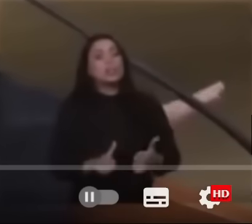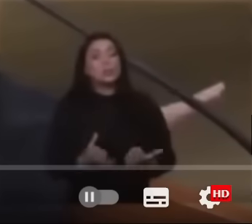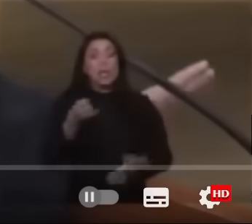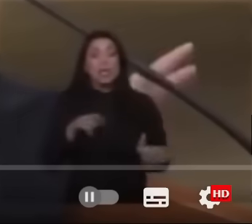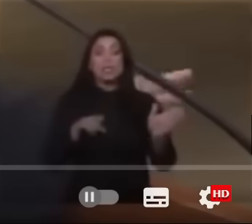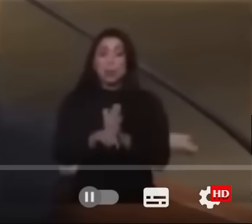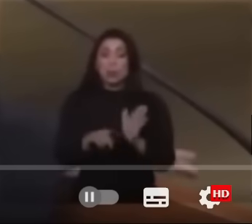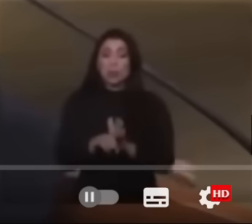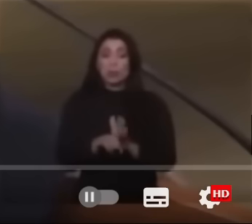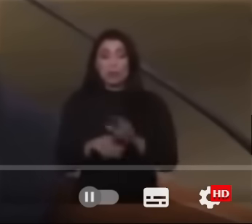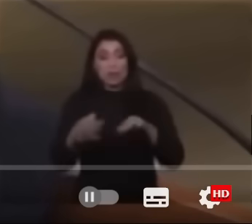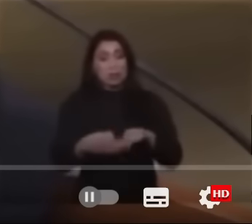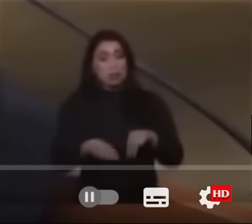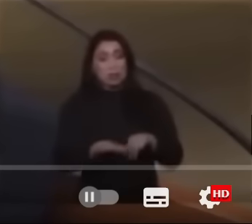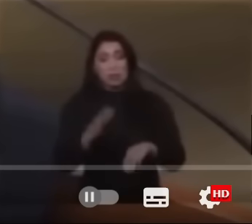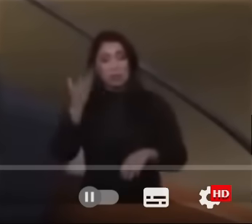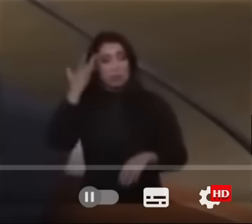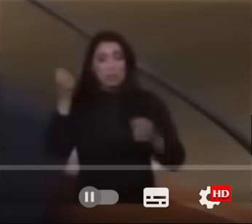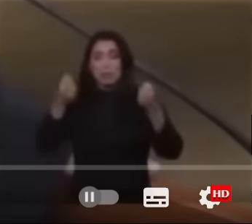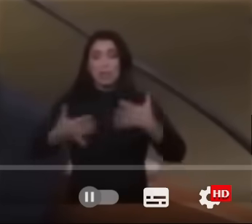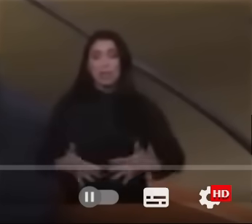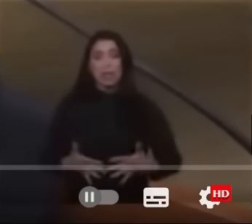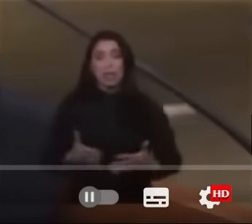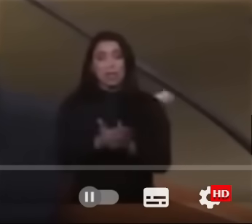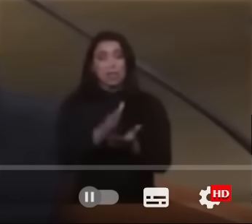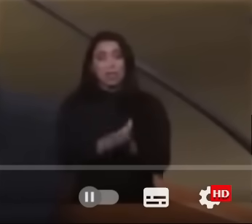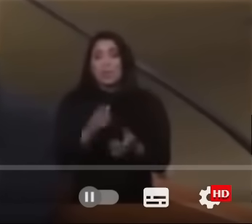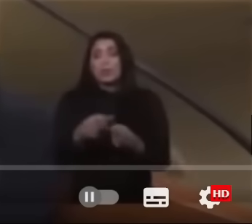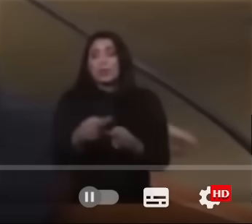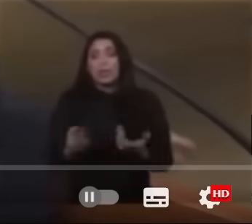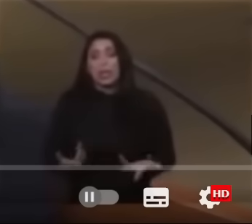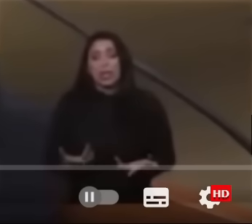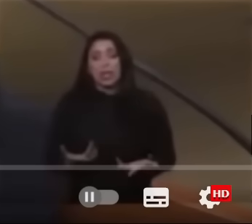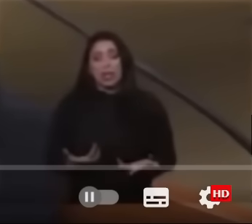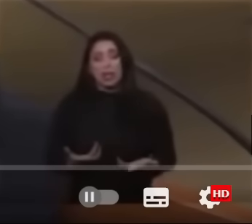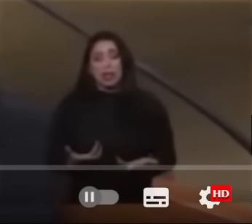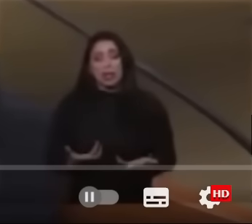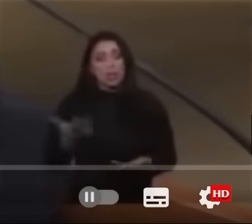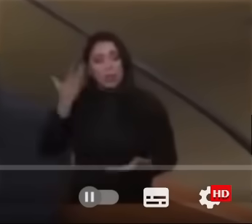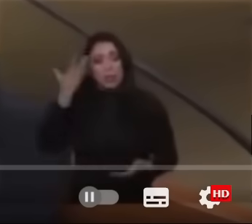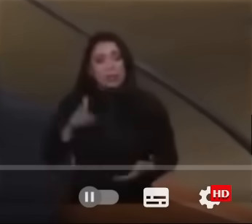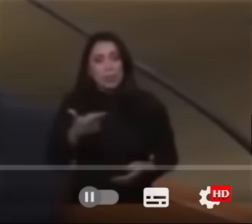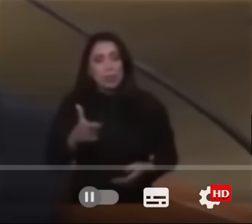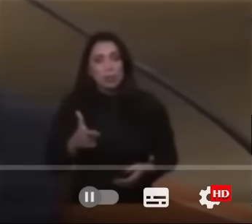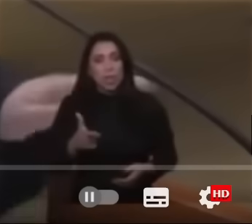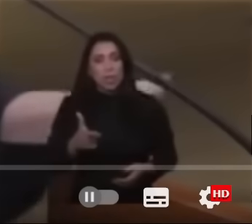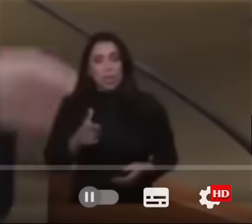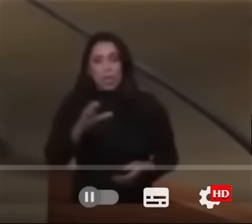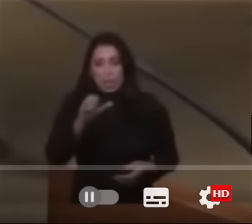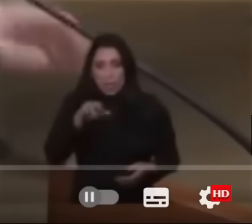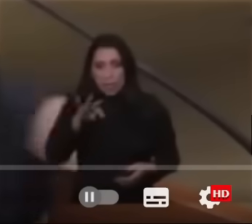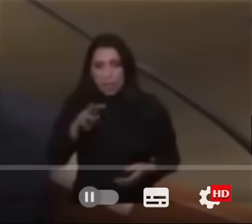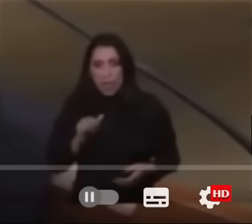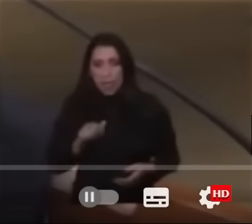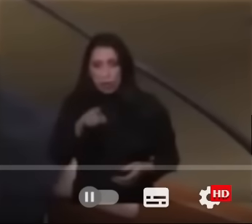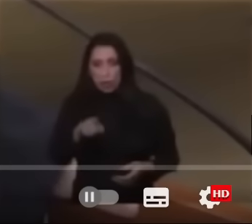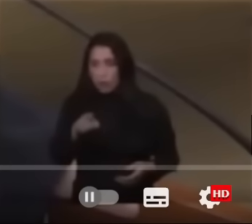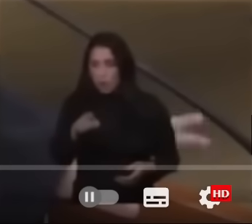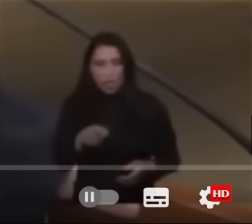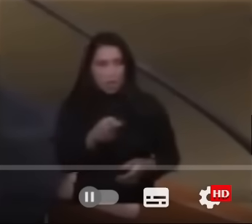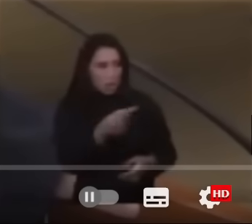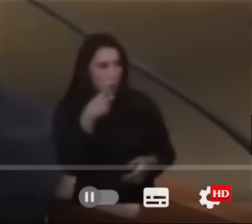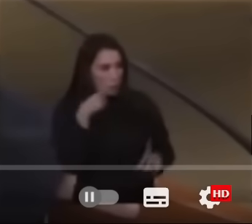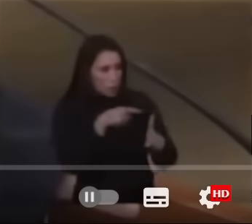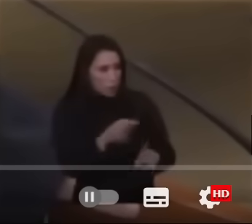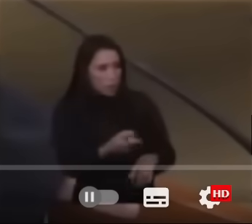Se eu perguntar, eu acredito que nenhum de vossas excelências sabe me dizer qual que é o critério desse processo. Ninguém sabe dizer porque não tem. Fui com a sua cara, boto você pra